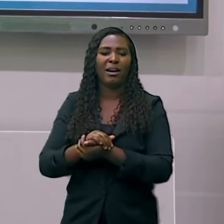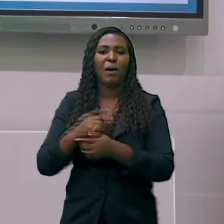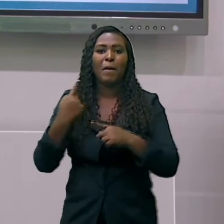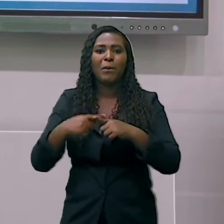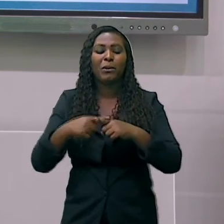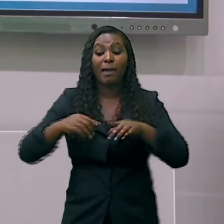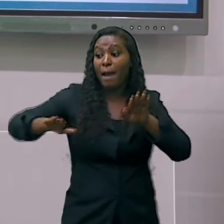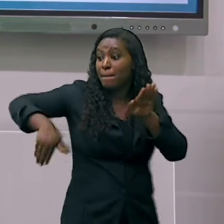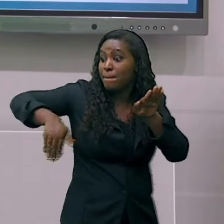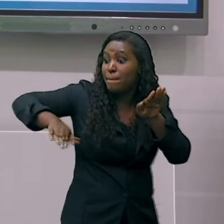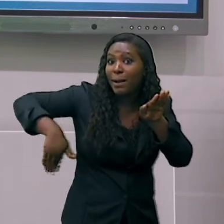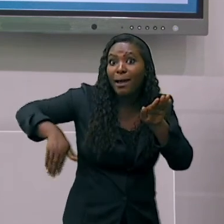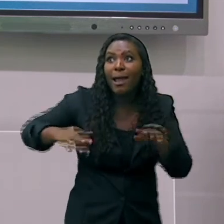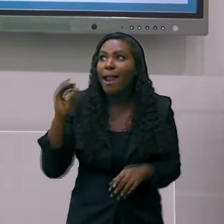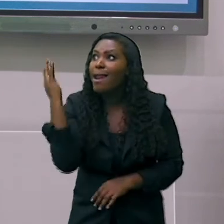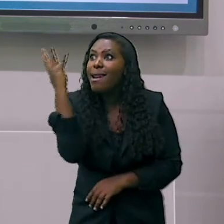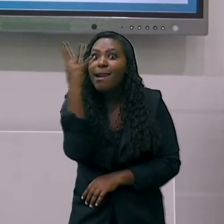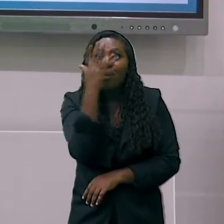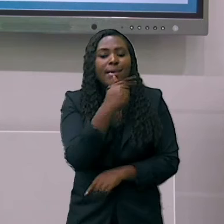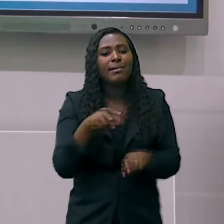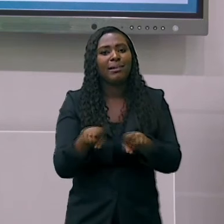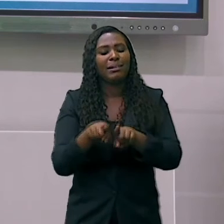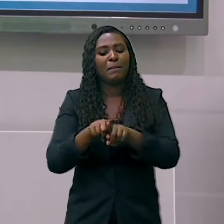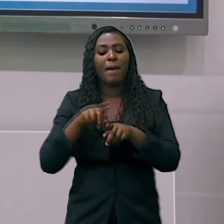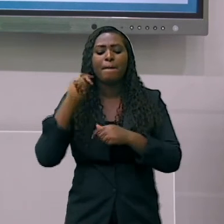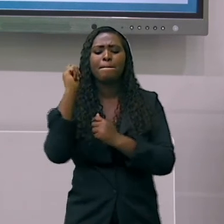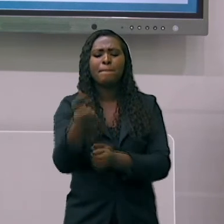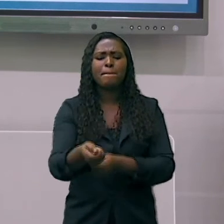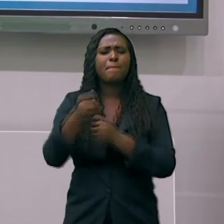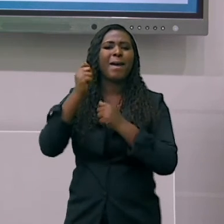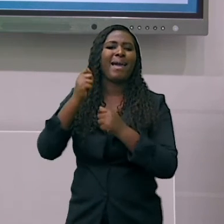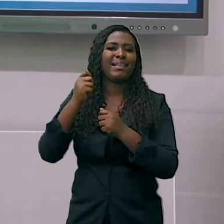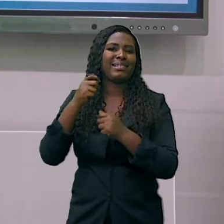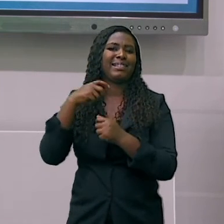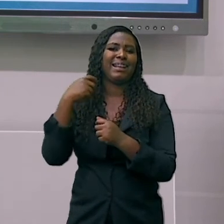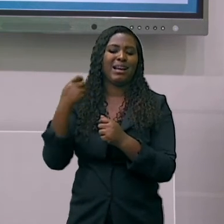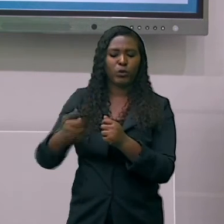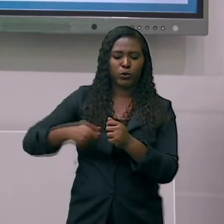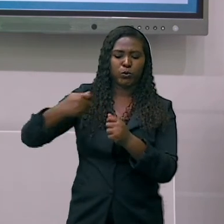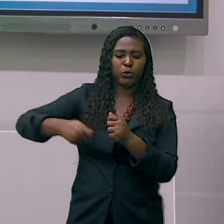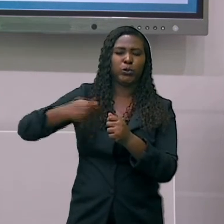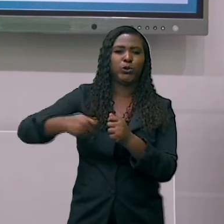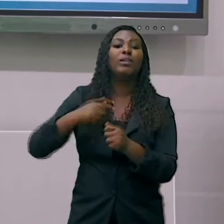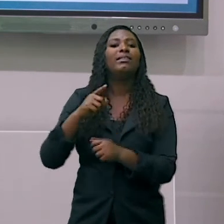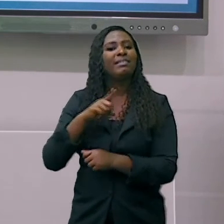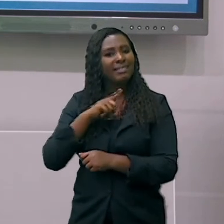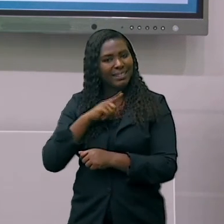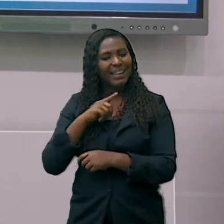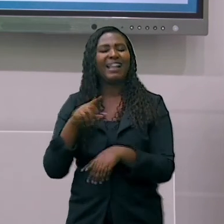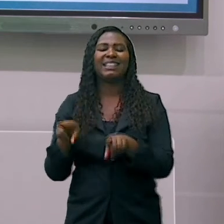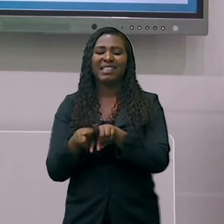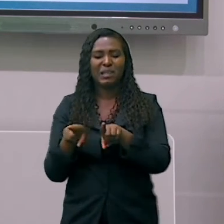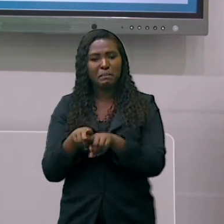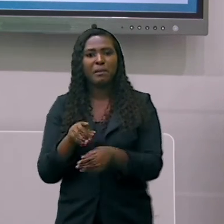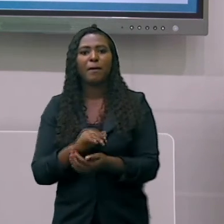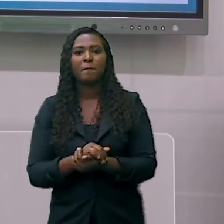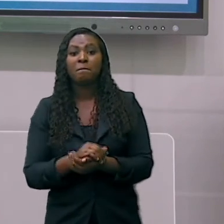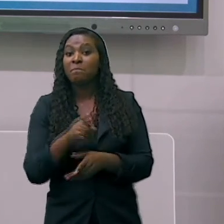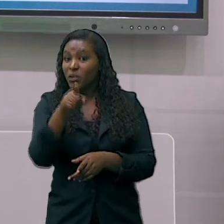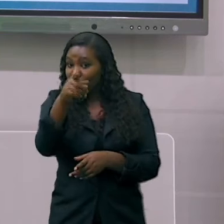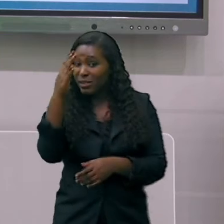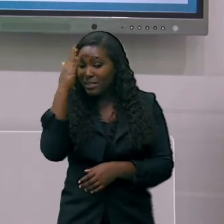pesca artesanal e comercial. Pois bem, agora que você compreendeu sobre